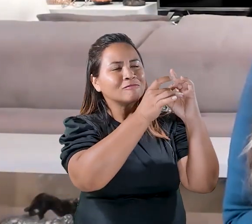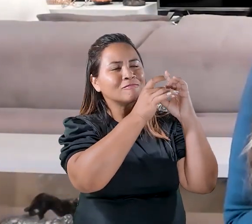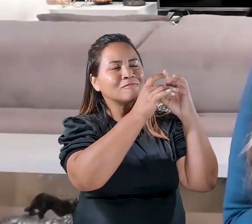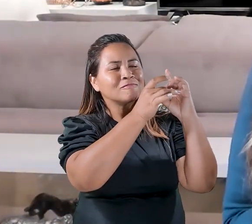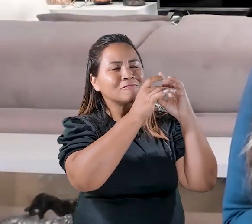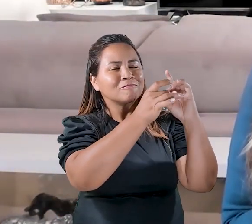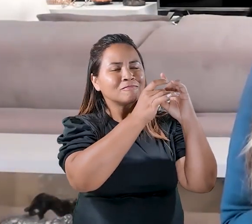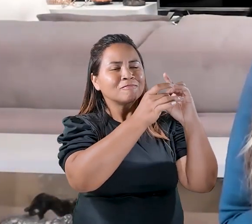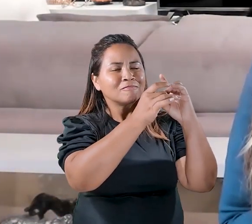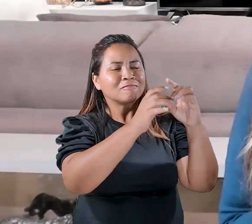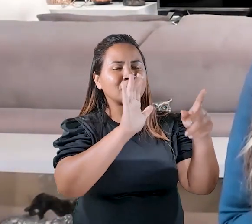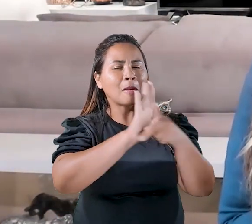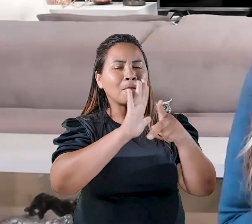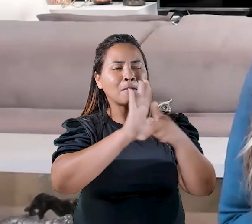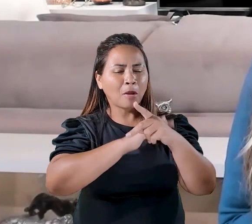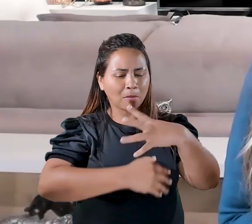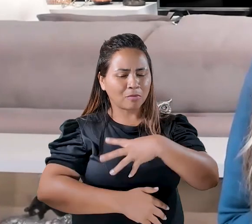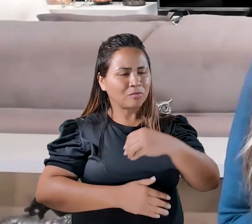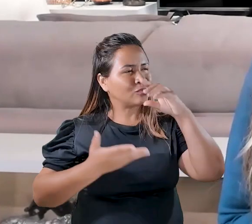eu sou.